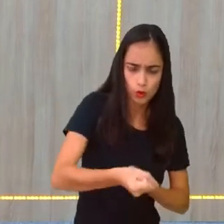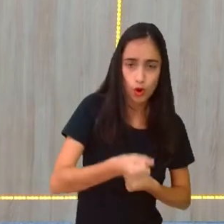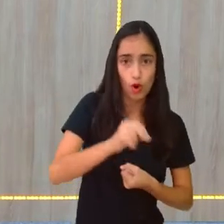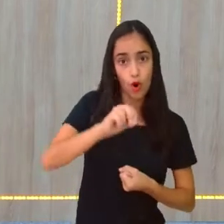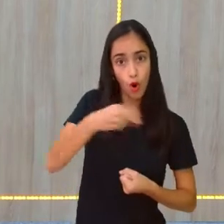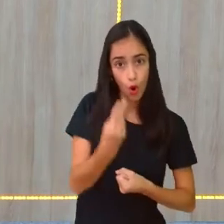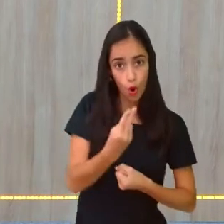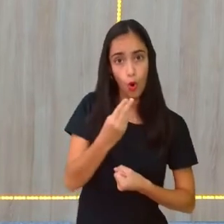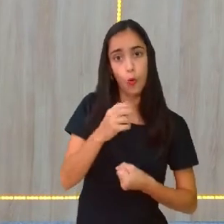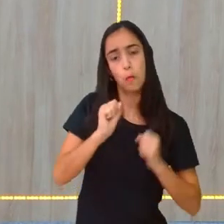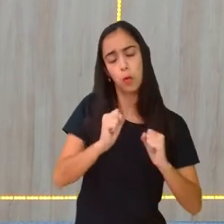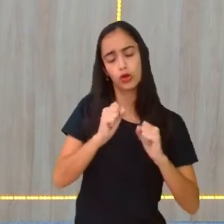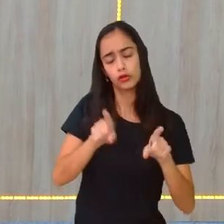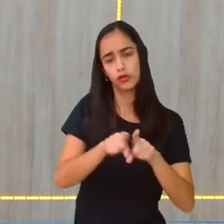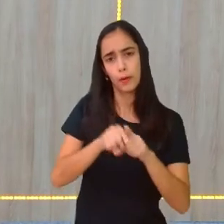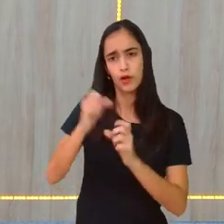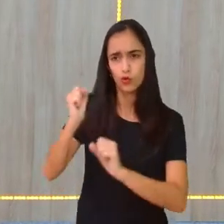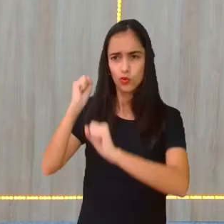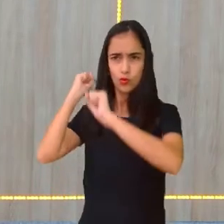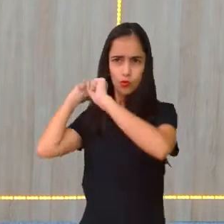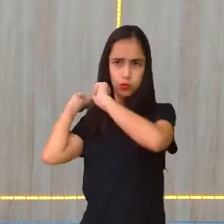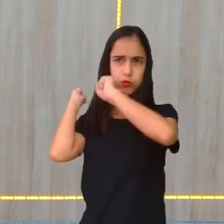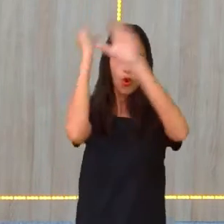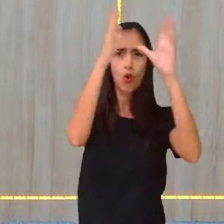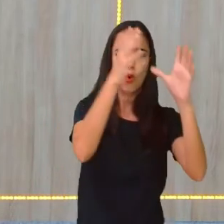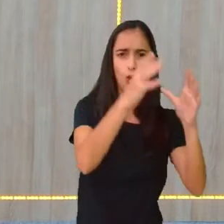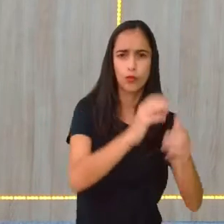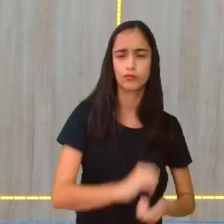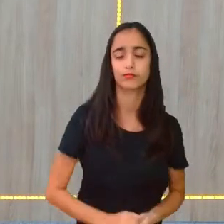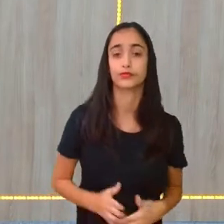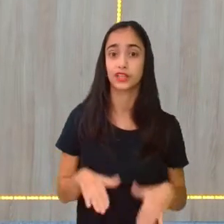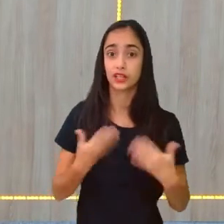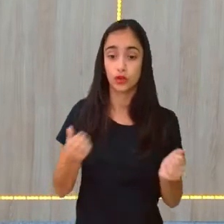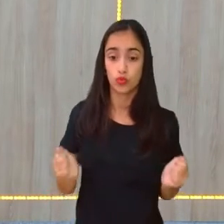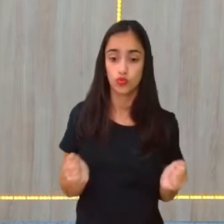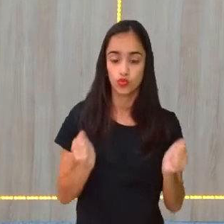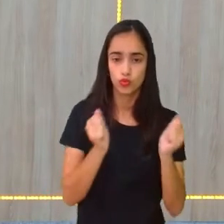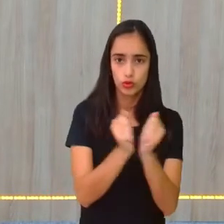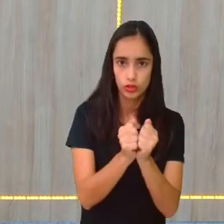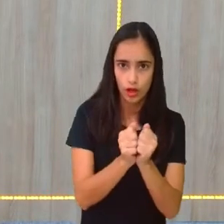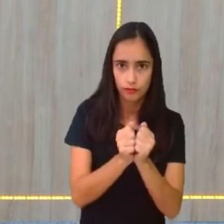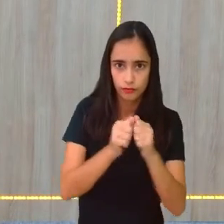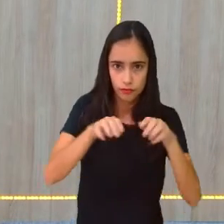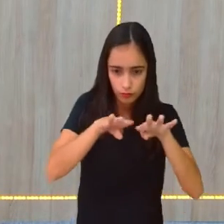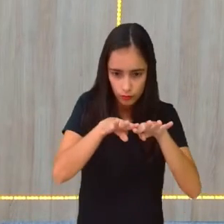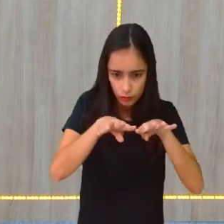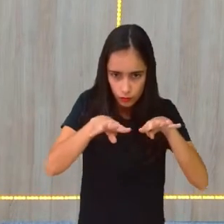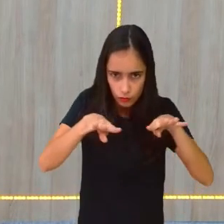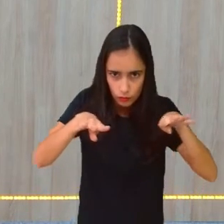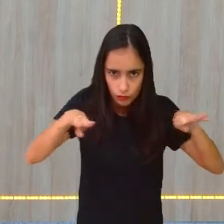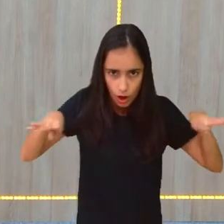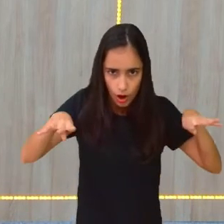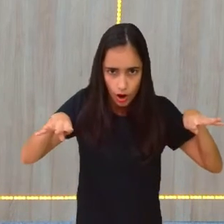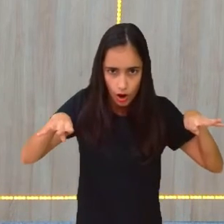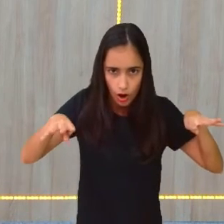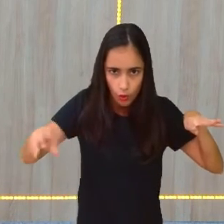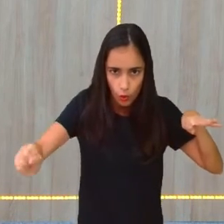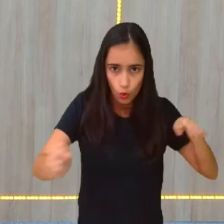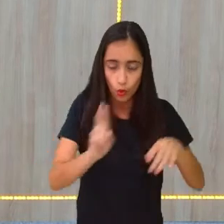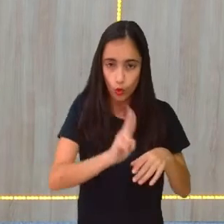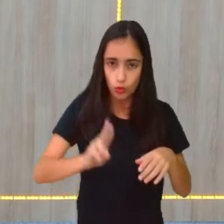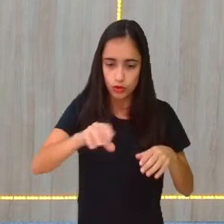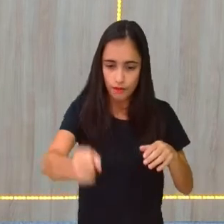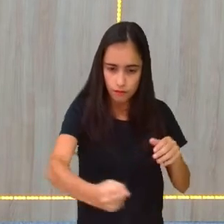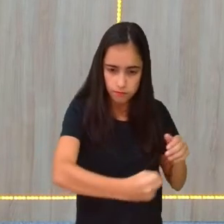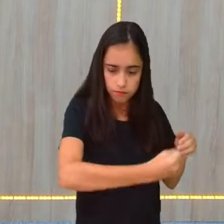de arremesso. Então eles se juntavam nesse formato, colocavam os escudos na frente e as lanças, né, para frente,